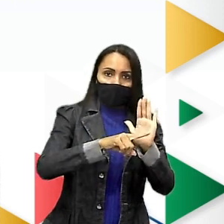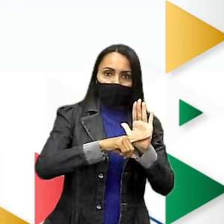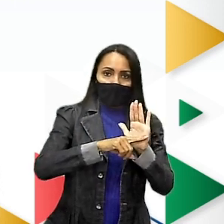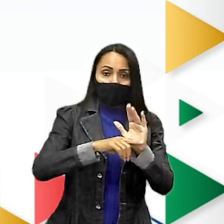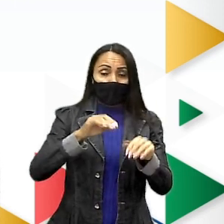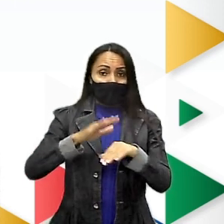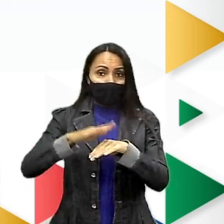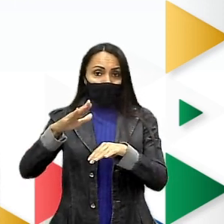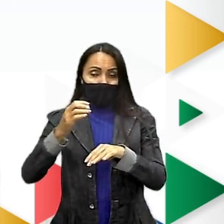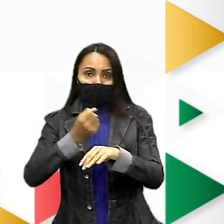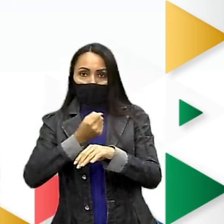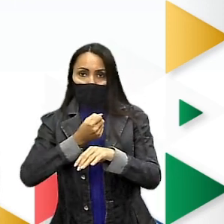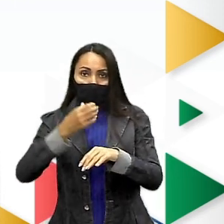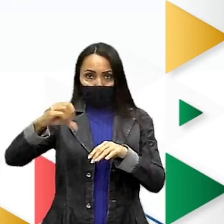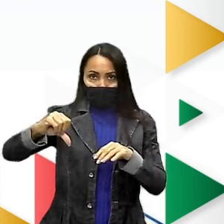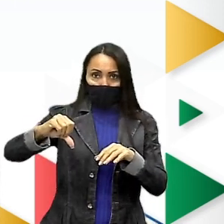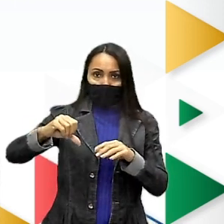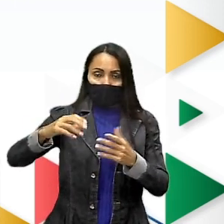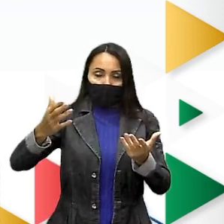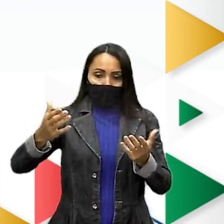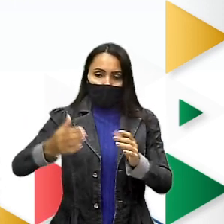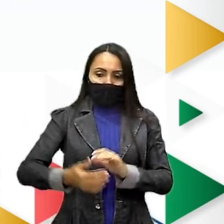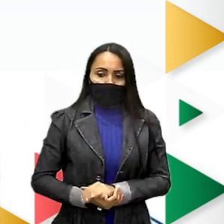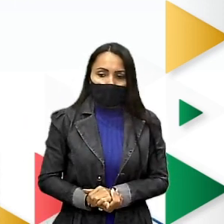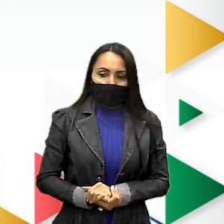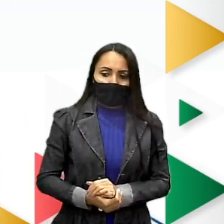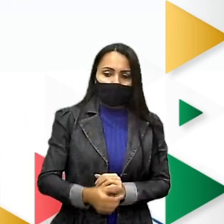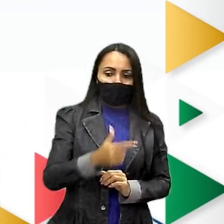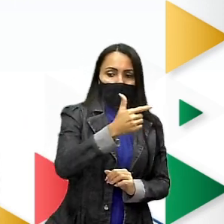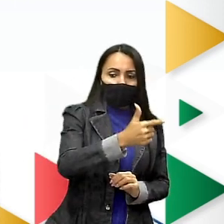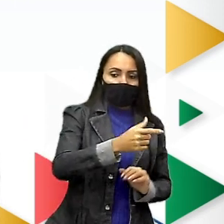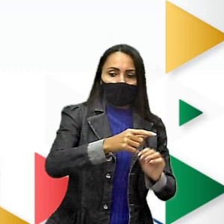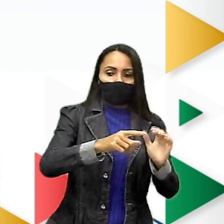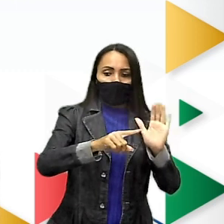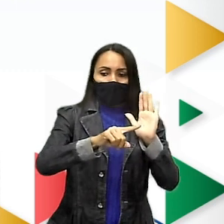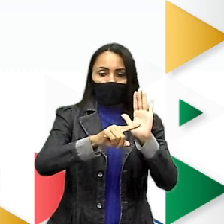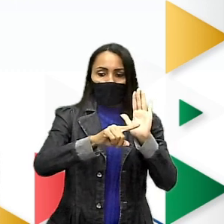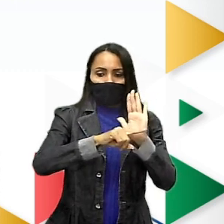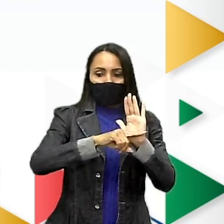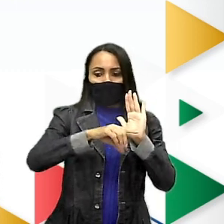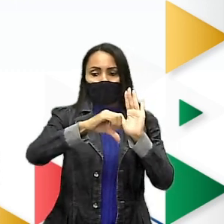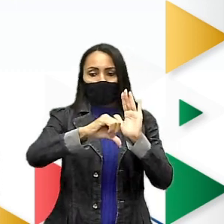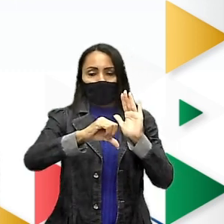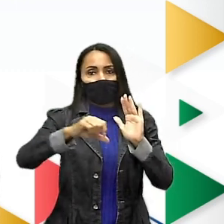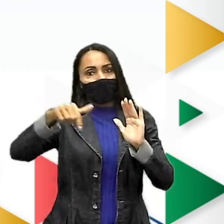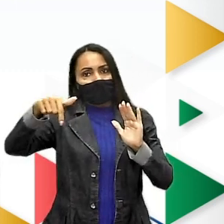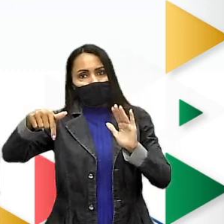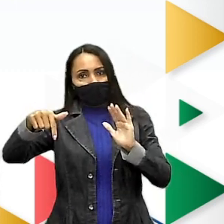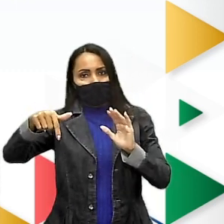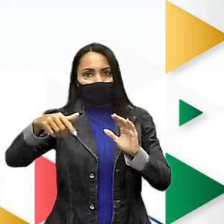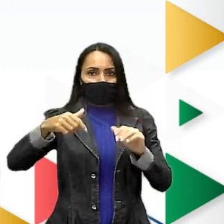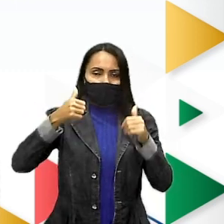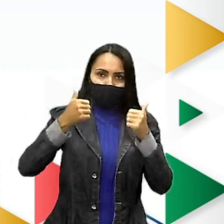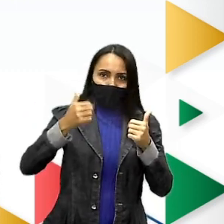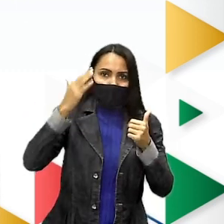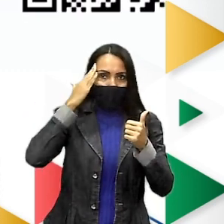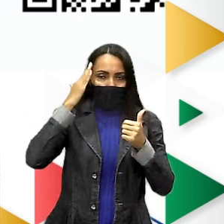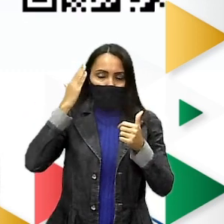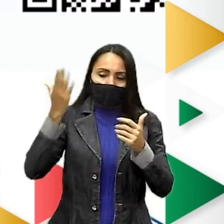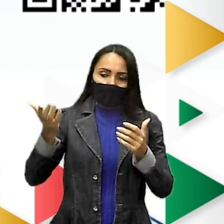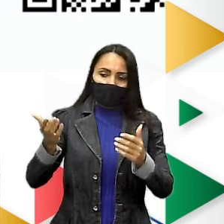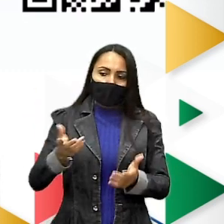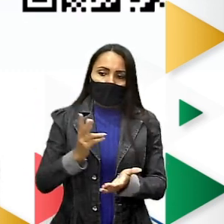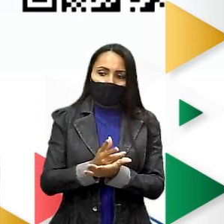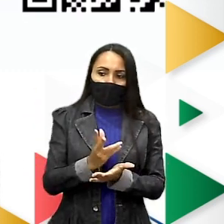maior número, tá? 9 menos 2 dá 7, 10 a menos 7. Tranquilo, então? Deu para entender? Tá claro? Vamos seguir, então,